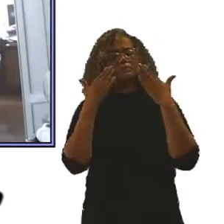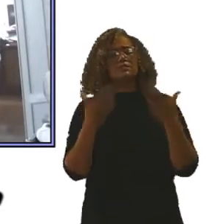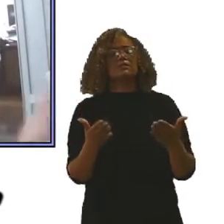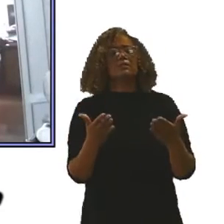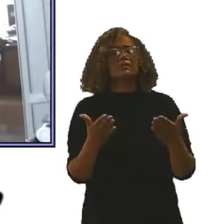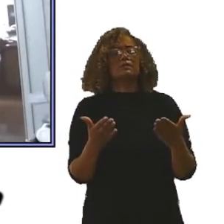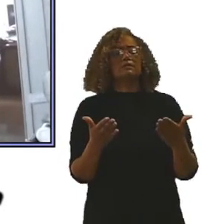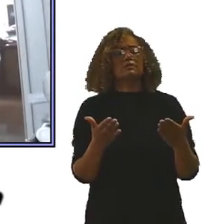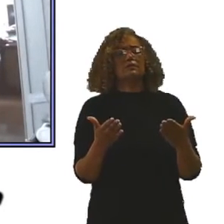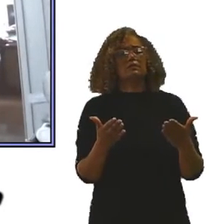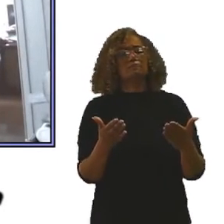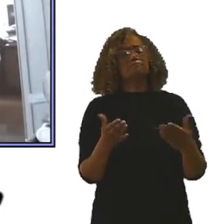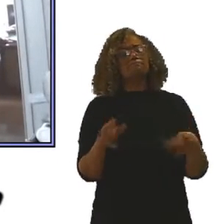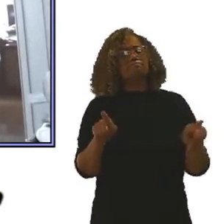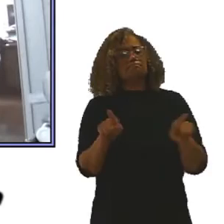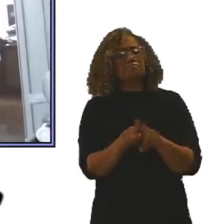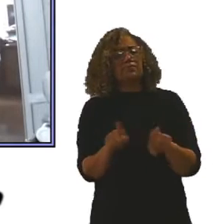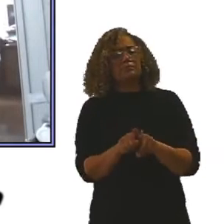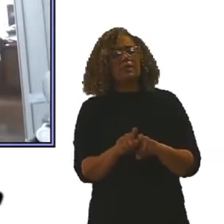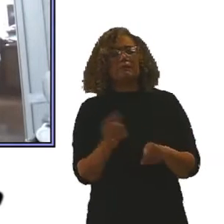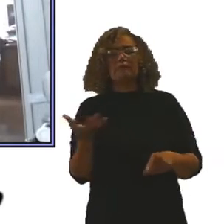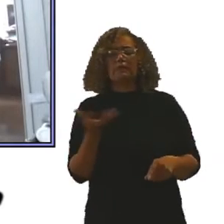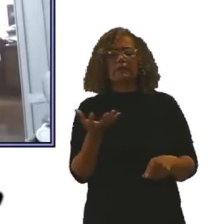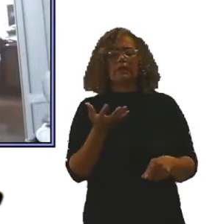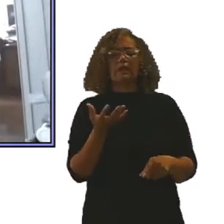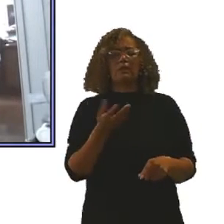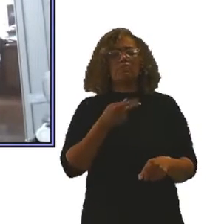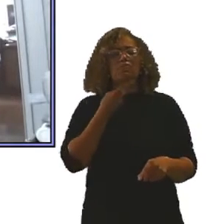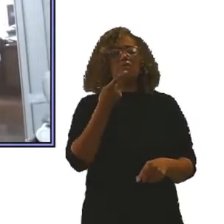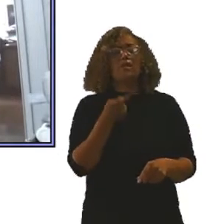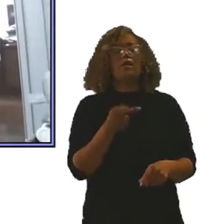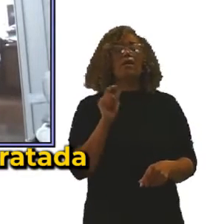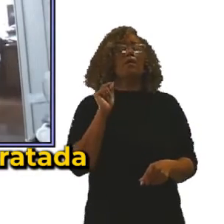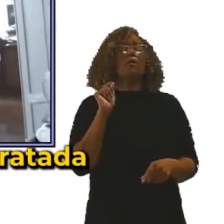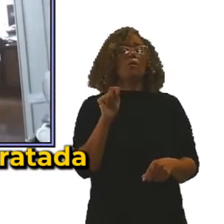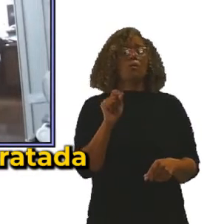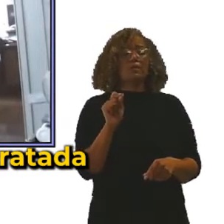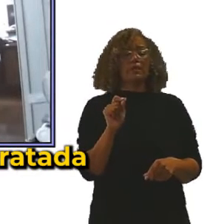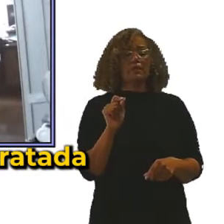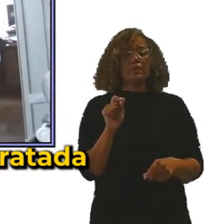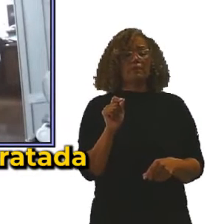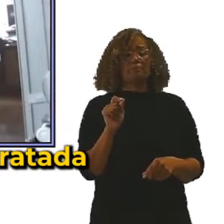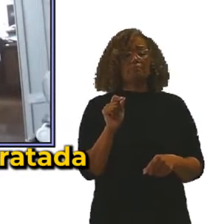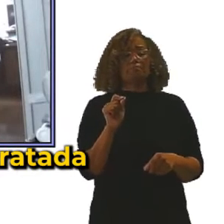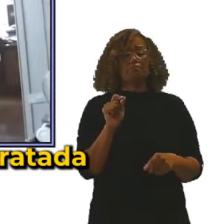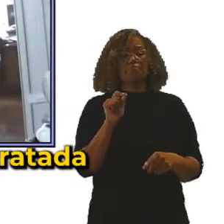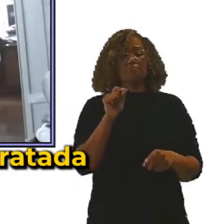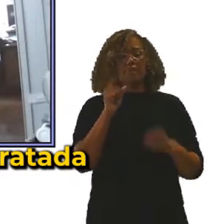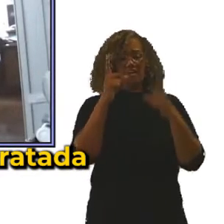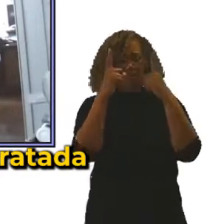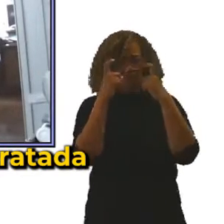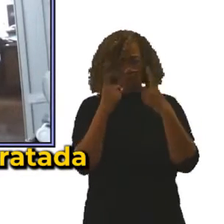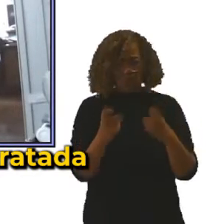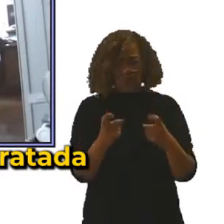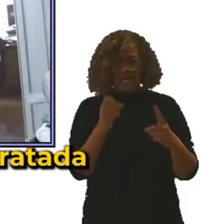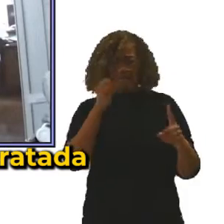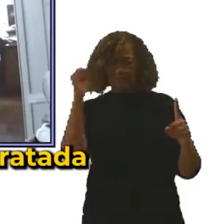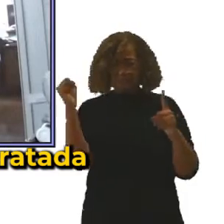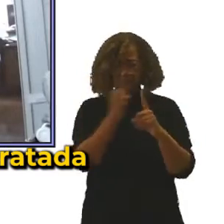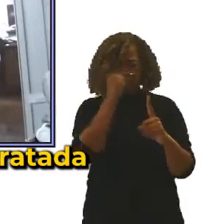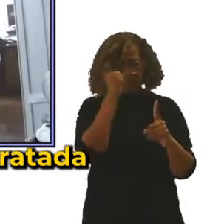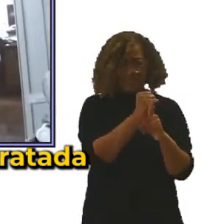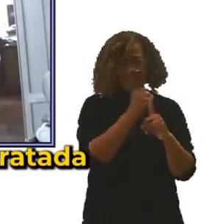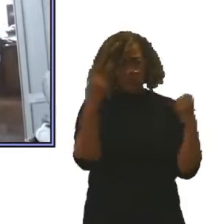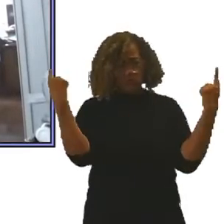Havíamos roteirizado que, portanto, o feminicídio, a violência contra a mulher, tratada